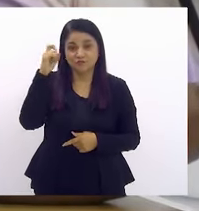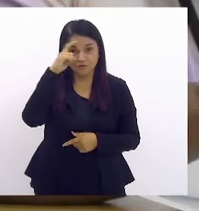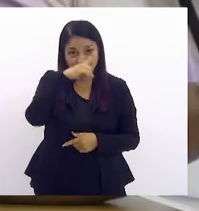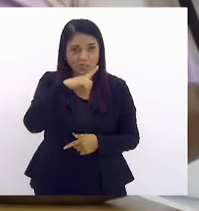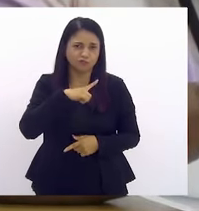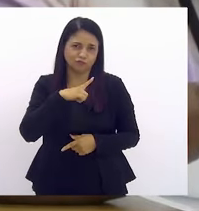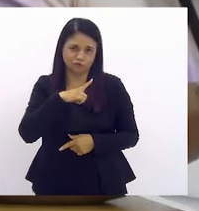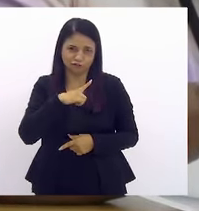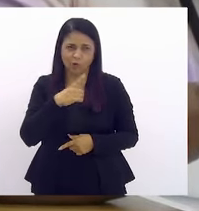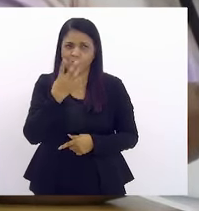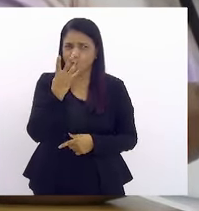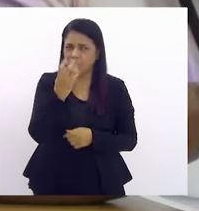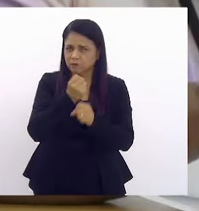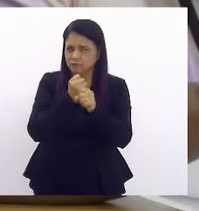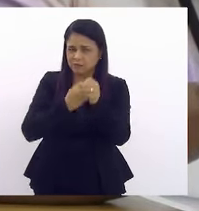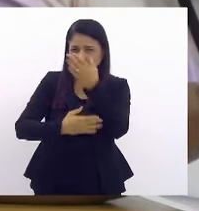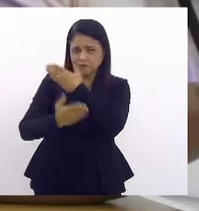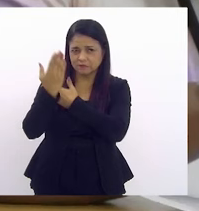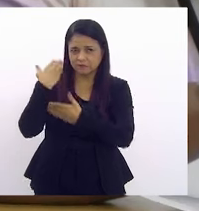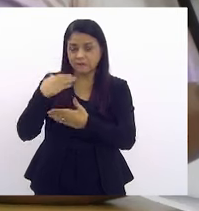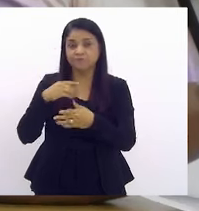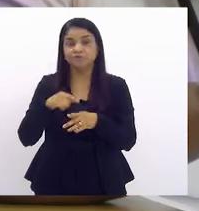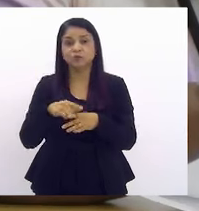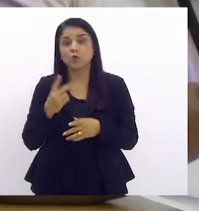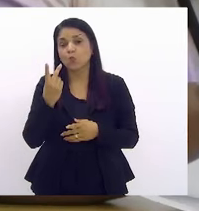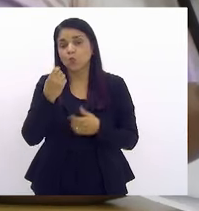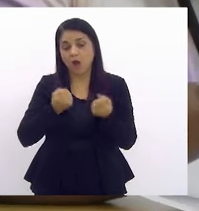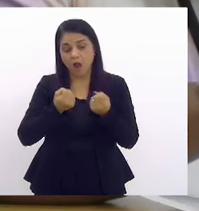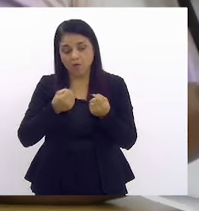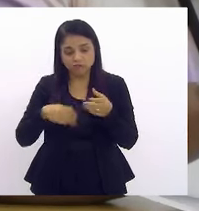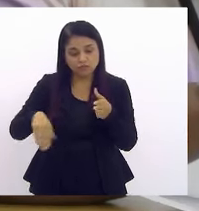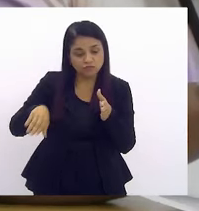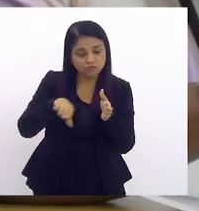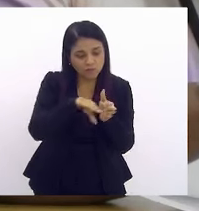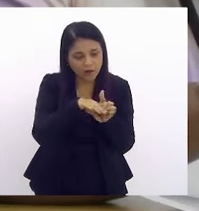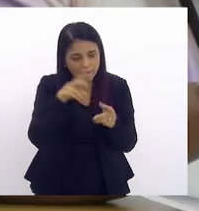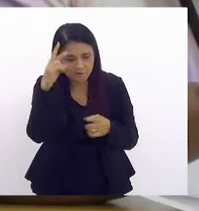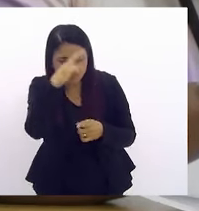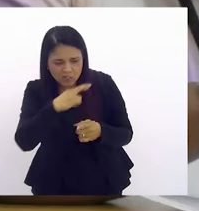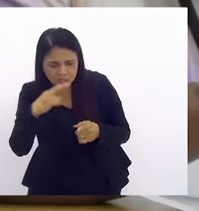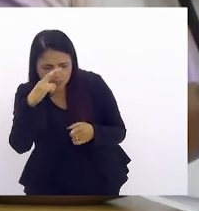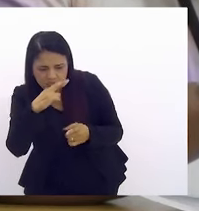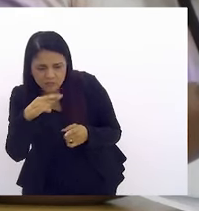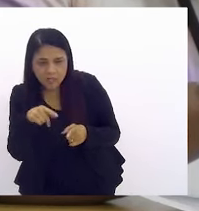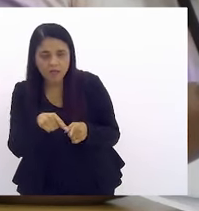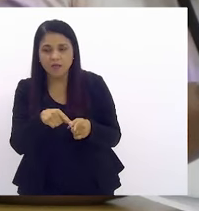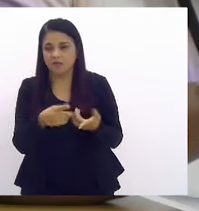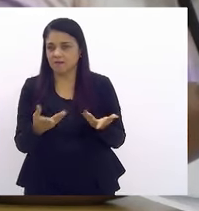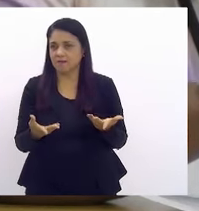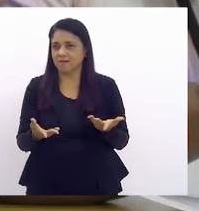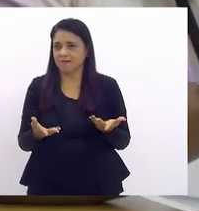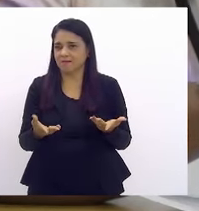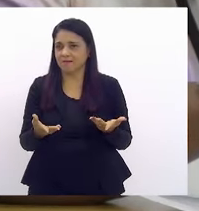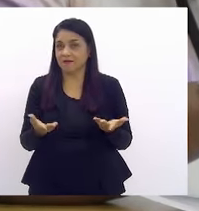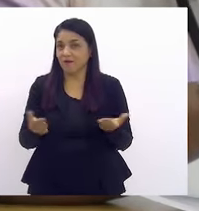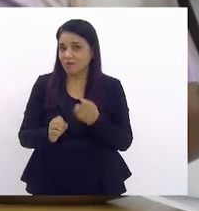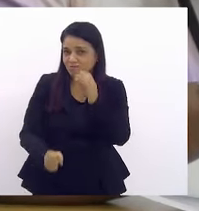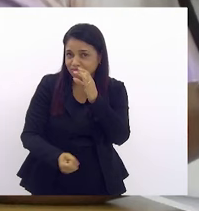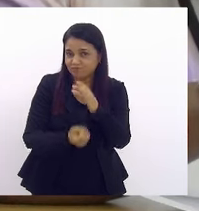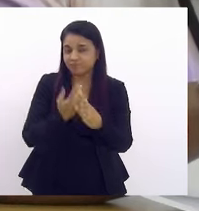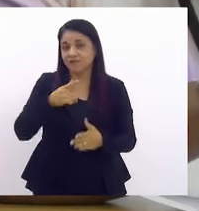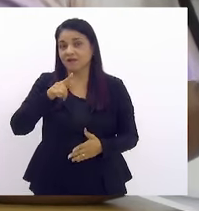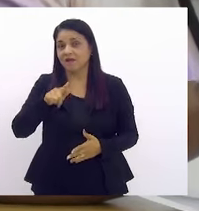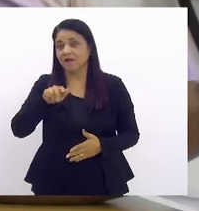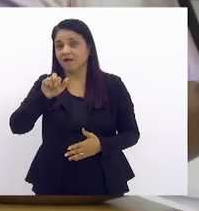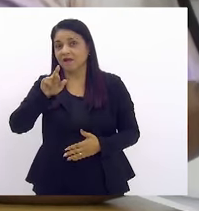há 4 anos atrás, um carro chegar para depois ele pegar, para depois ele fiscalizar. Então, agora, criou o GATEG, né? Que